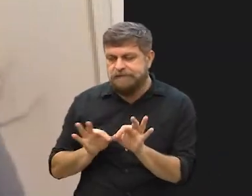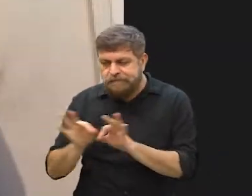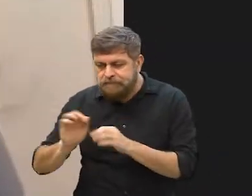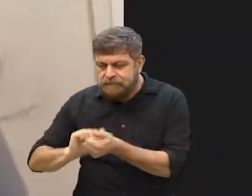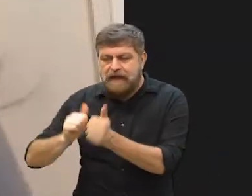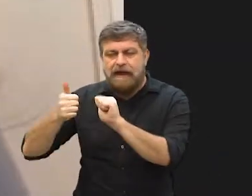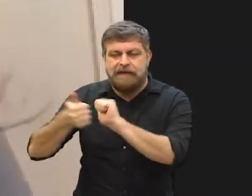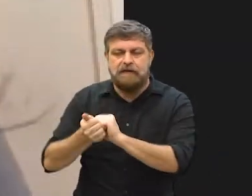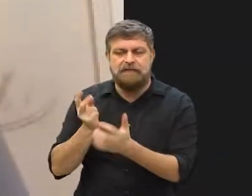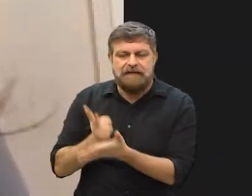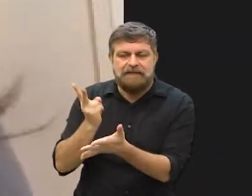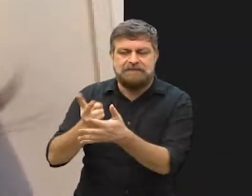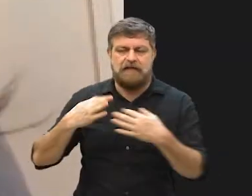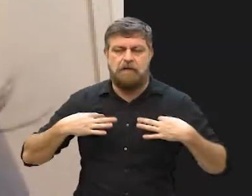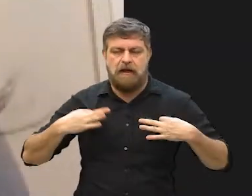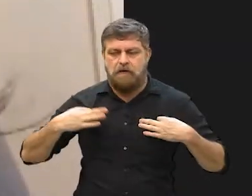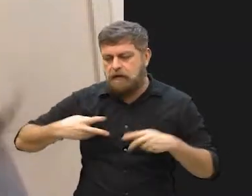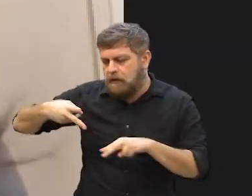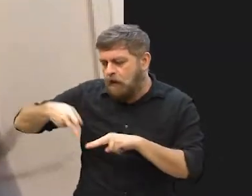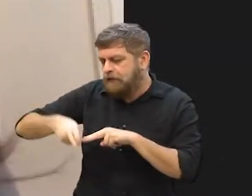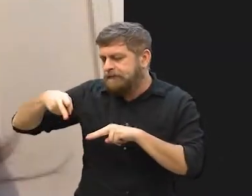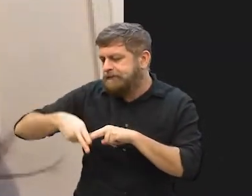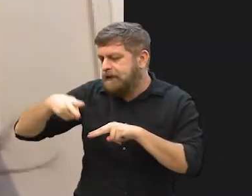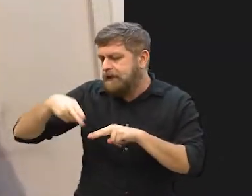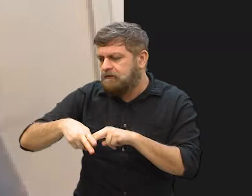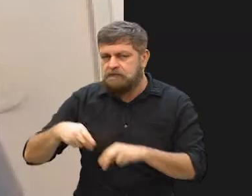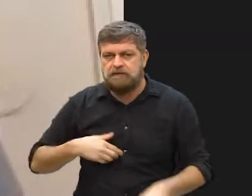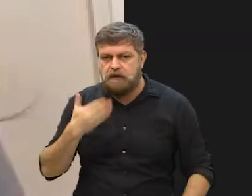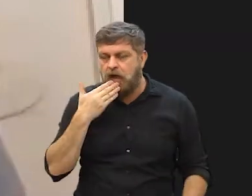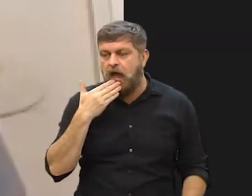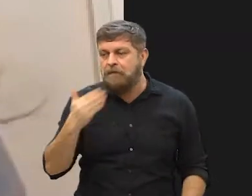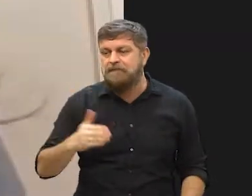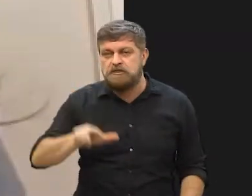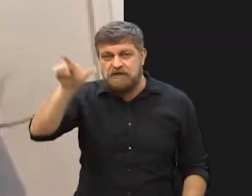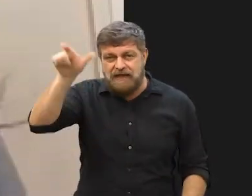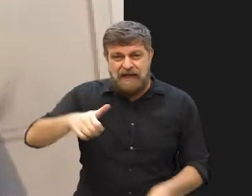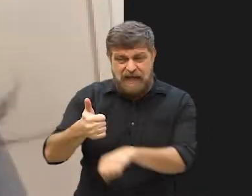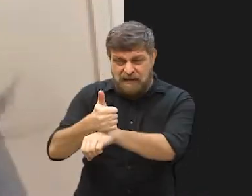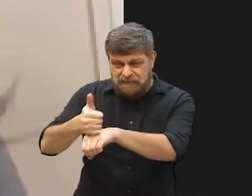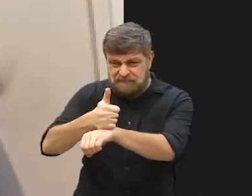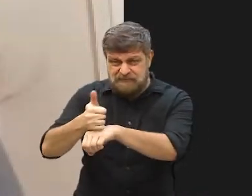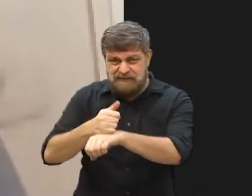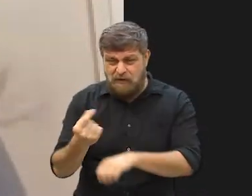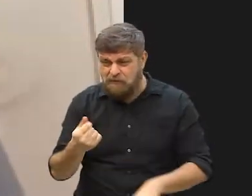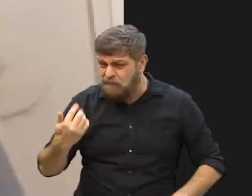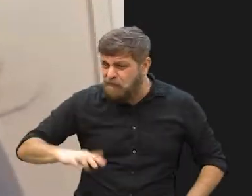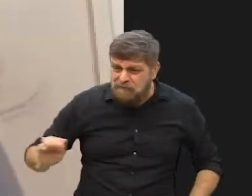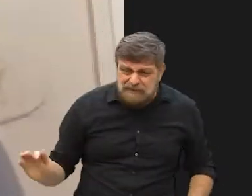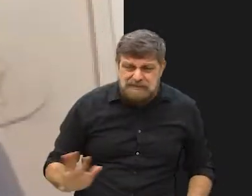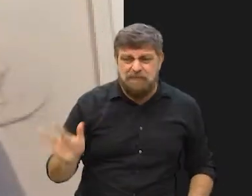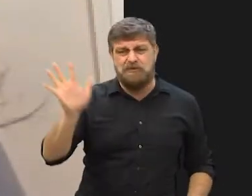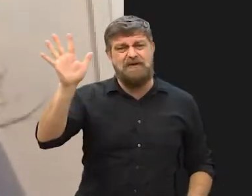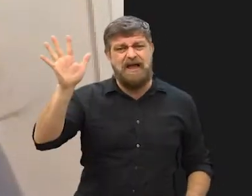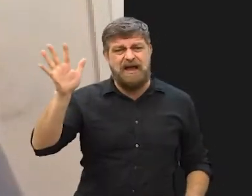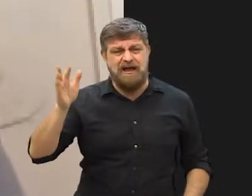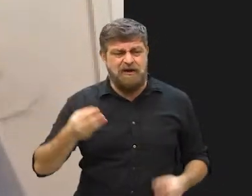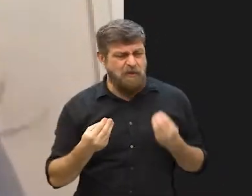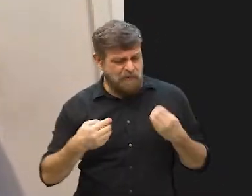sempre. Então, é muito difícil, viu? Mandar fazer, eles falam, mas o preço é muito diferente mandar